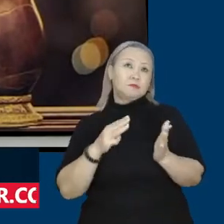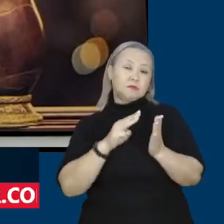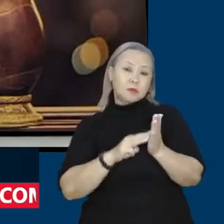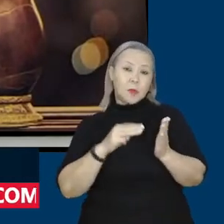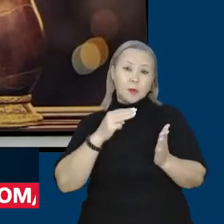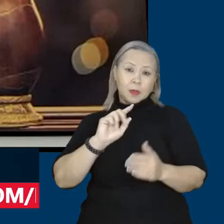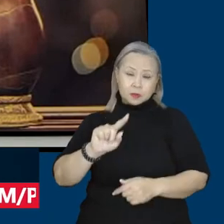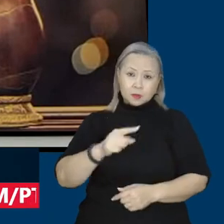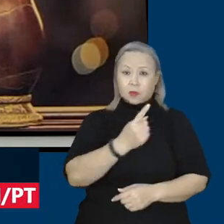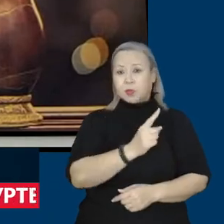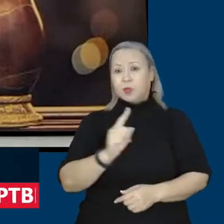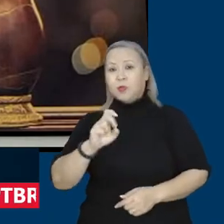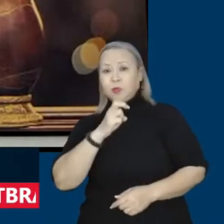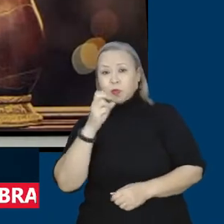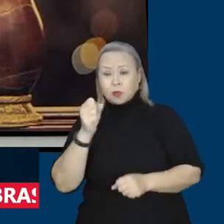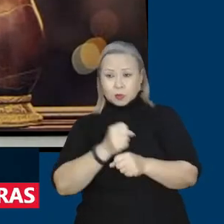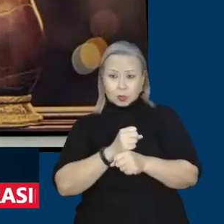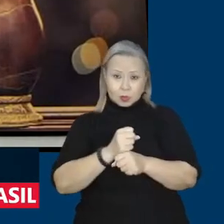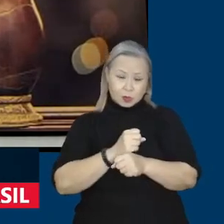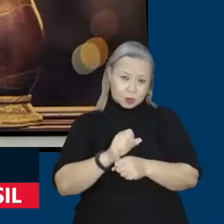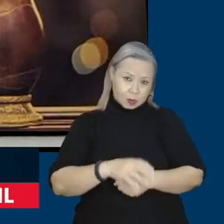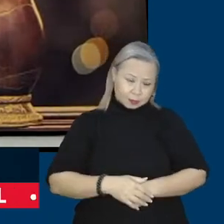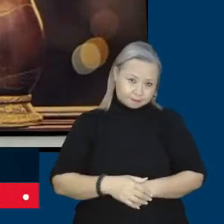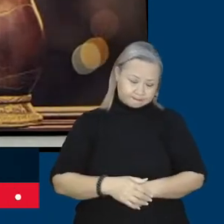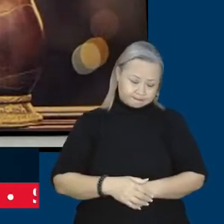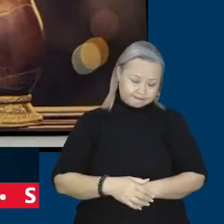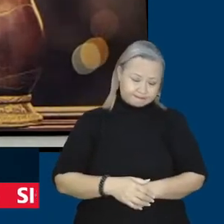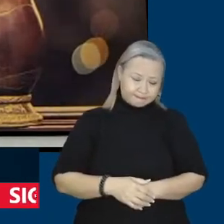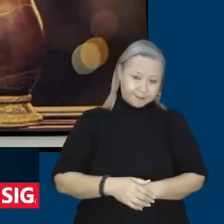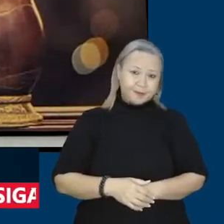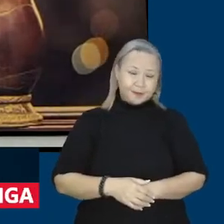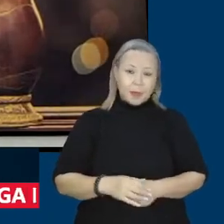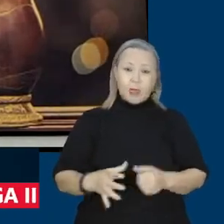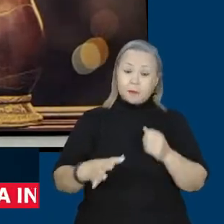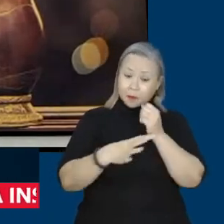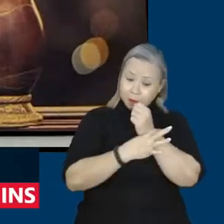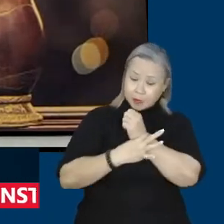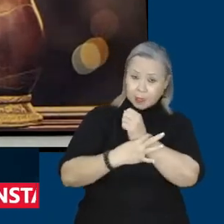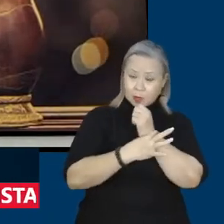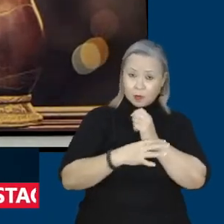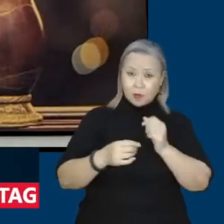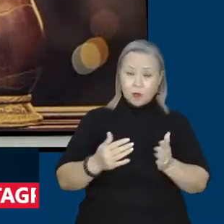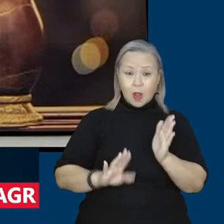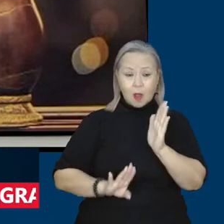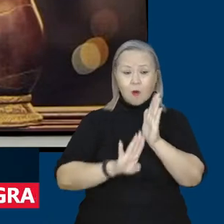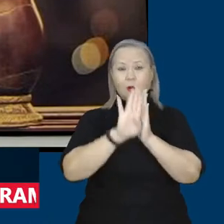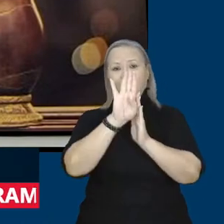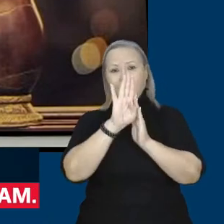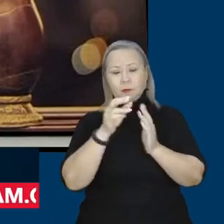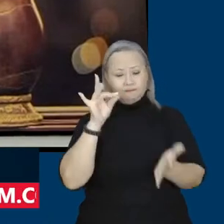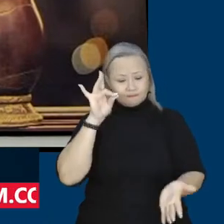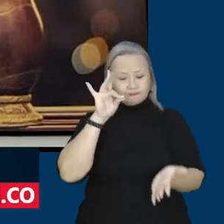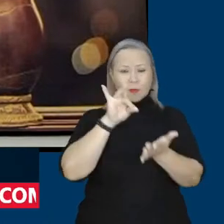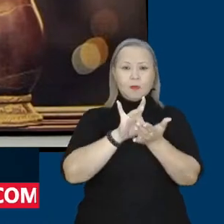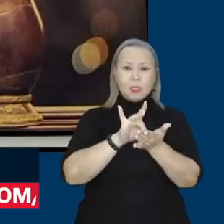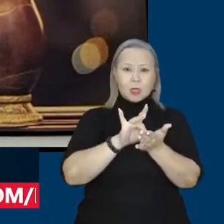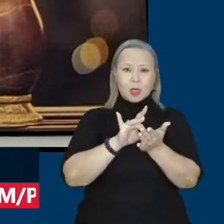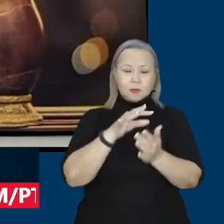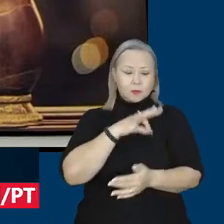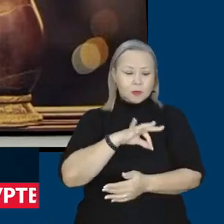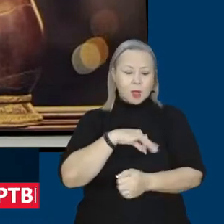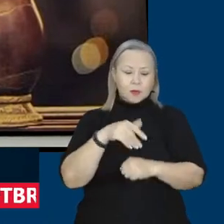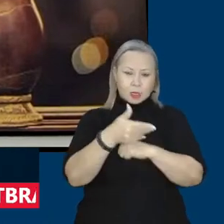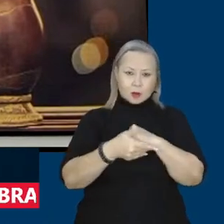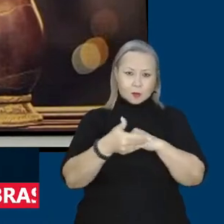como poderia ser dos dois mas aí a intenção é a mesma né é assegurar o aumento real pago o salário mínimo porque o salário mínimo